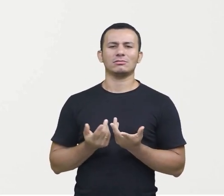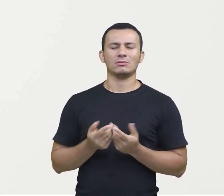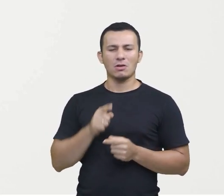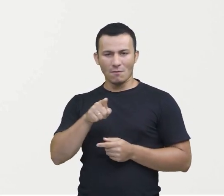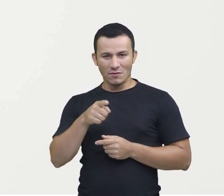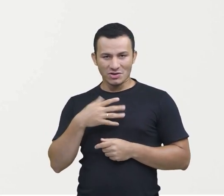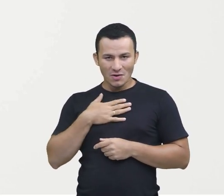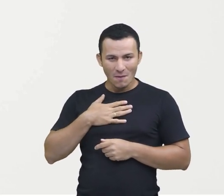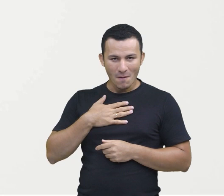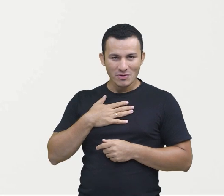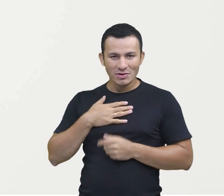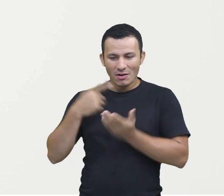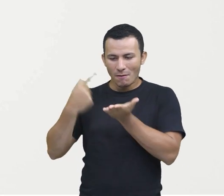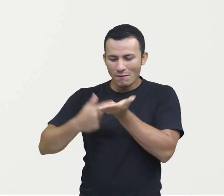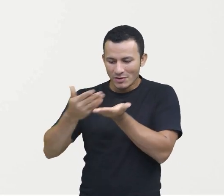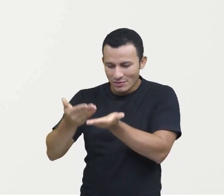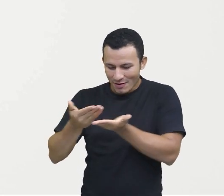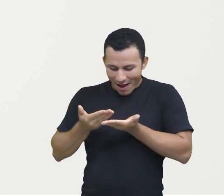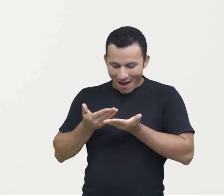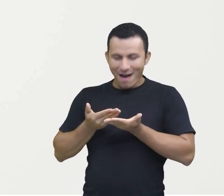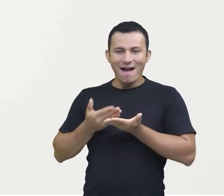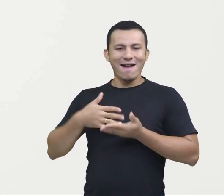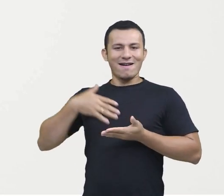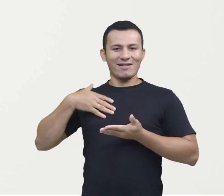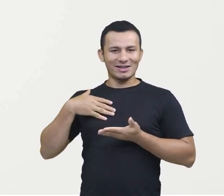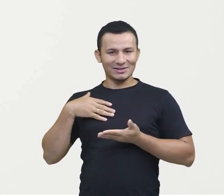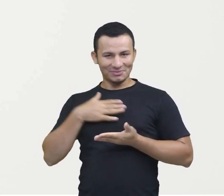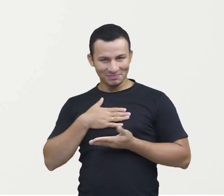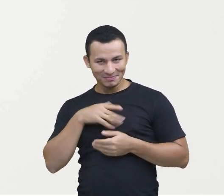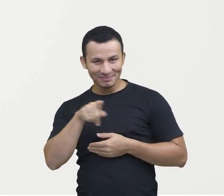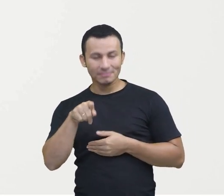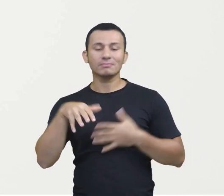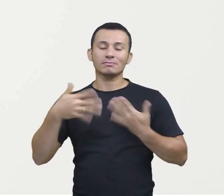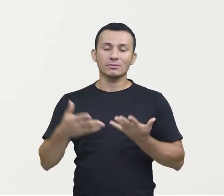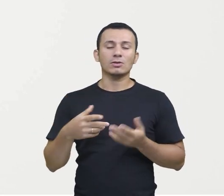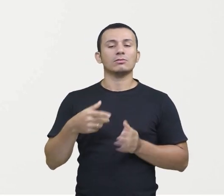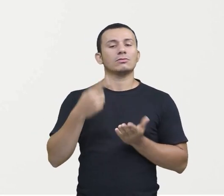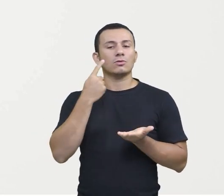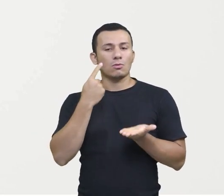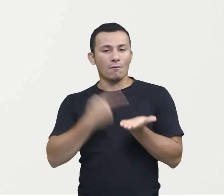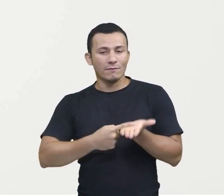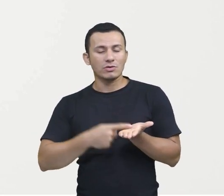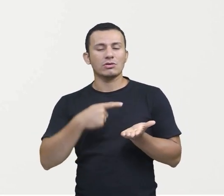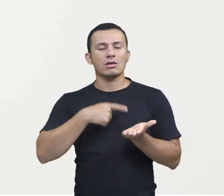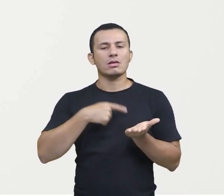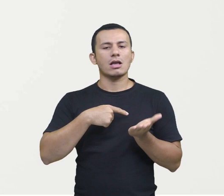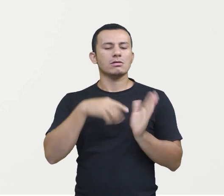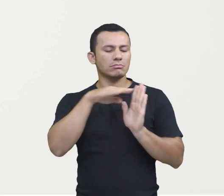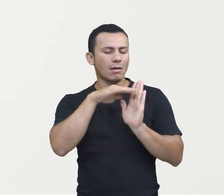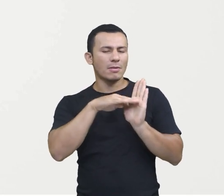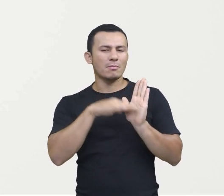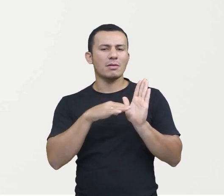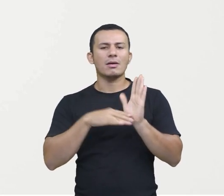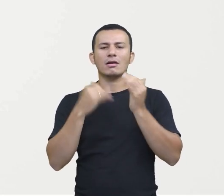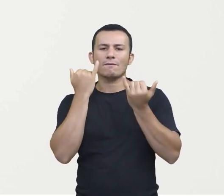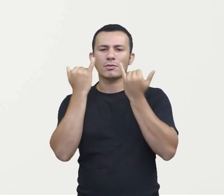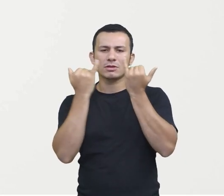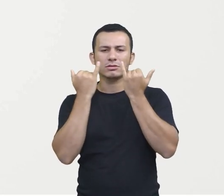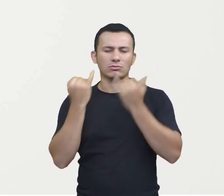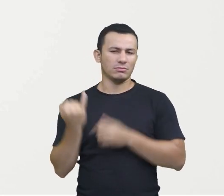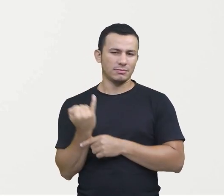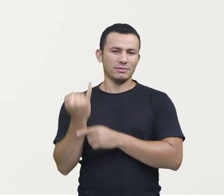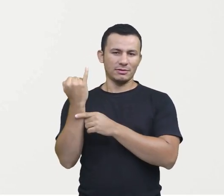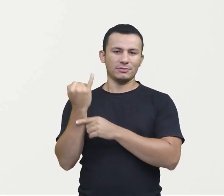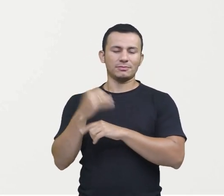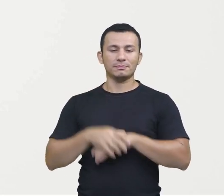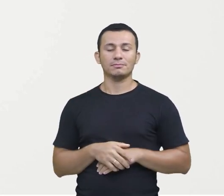um convite? No convite, nós temos algumas informações que são essenciais.